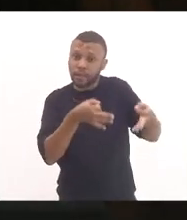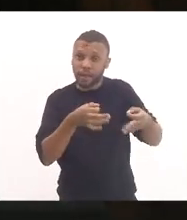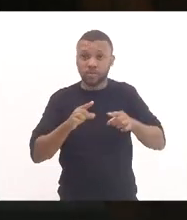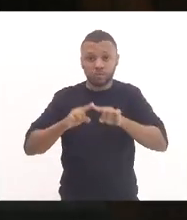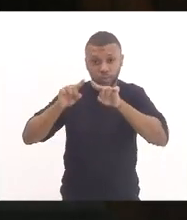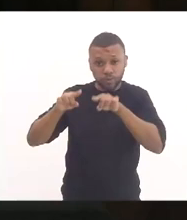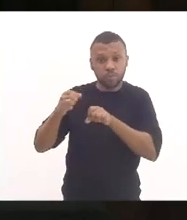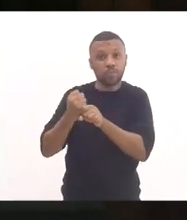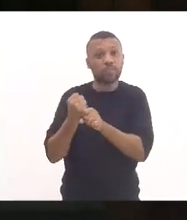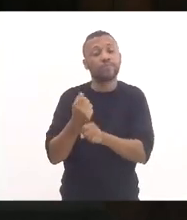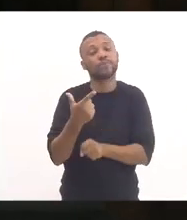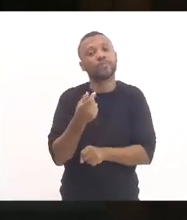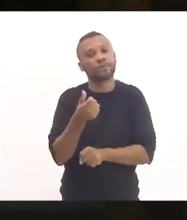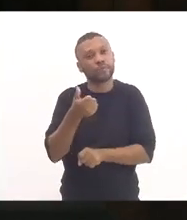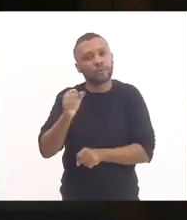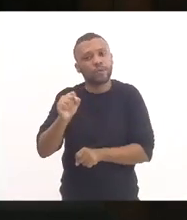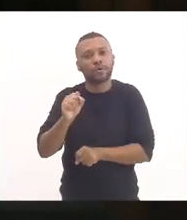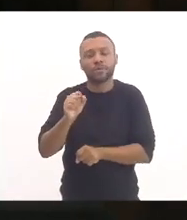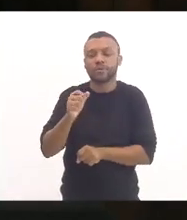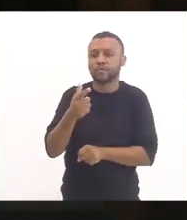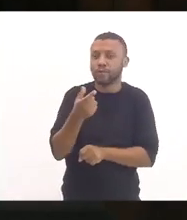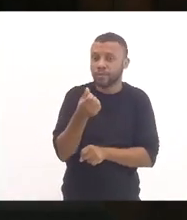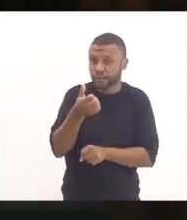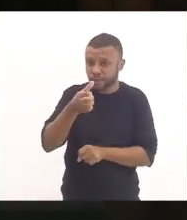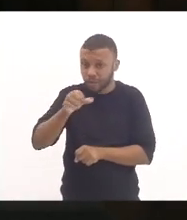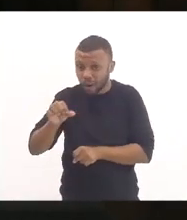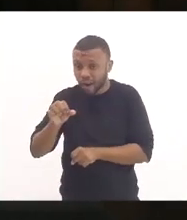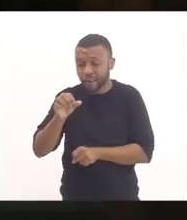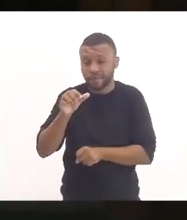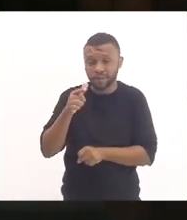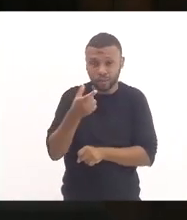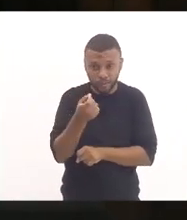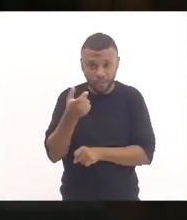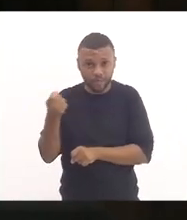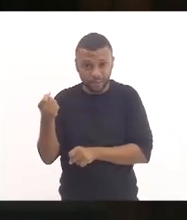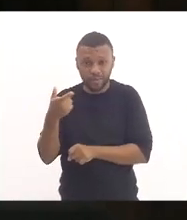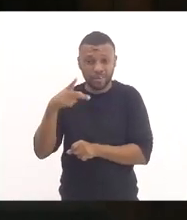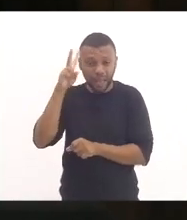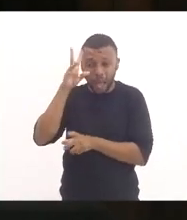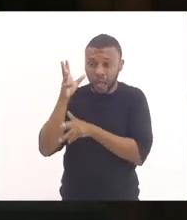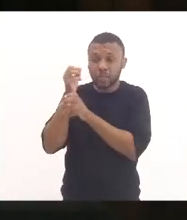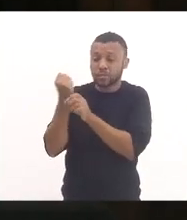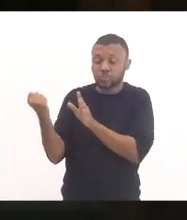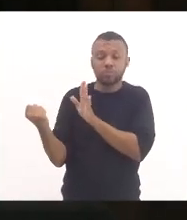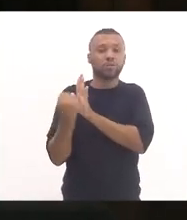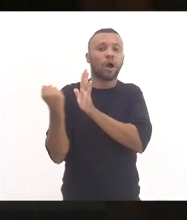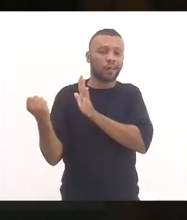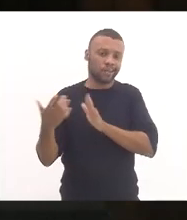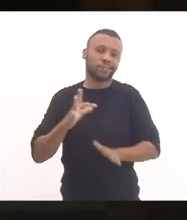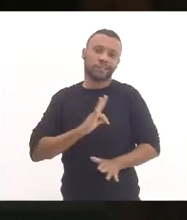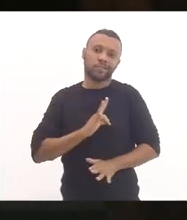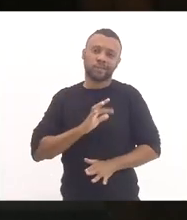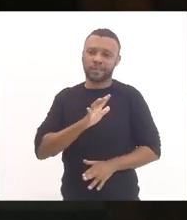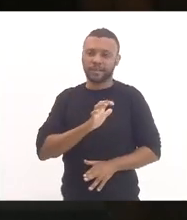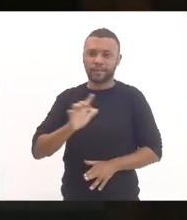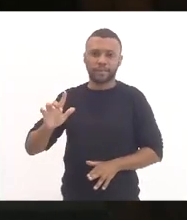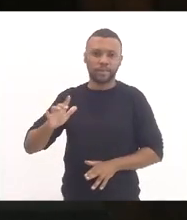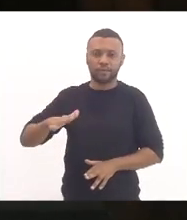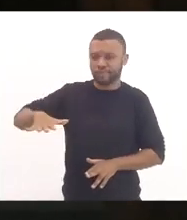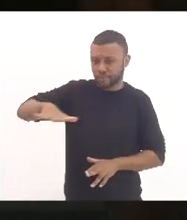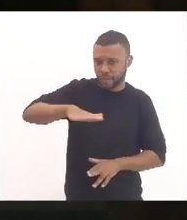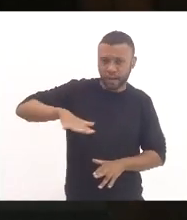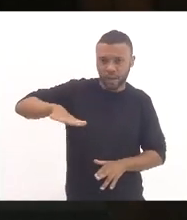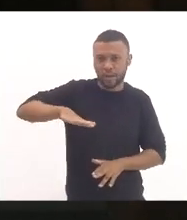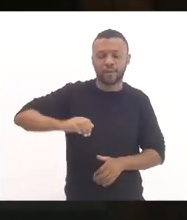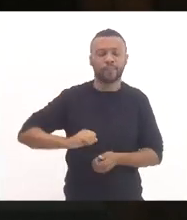ainda 2018 19 e 20 é isso é algo histórico na nossa instituição também Deputado Márcio Gualberto eu escrevi